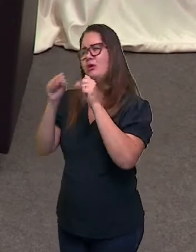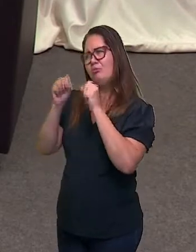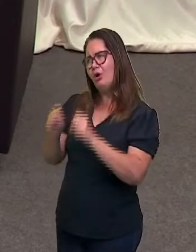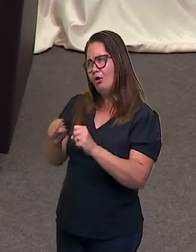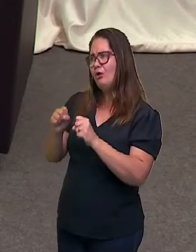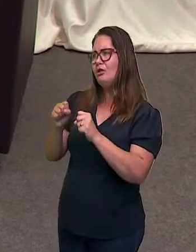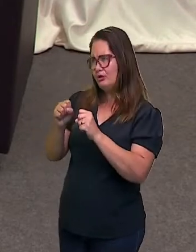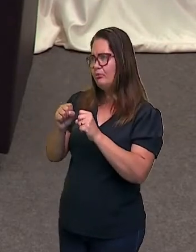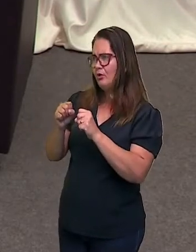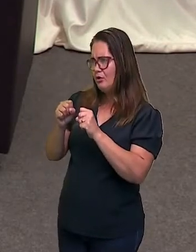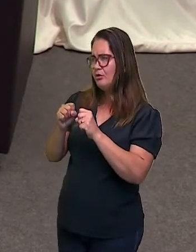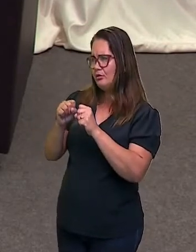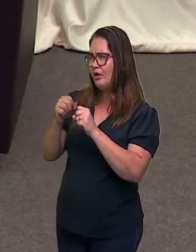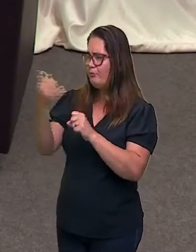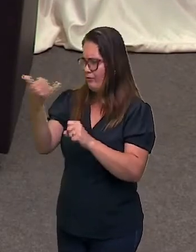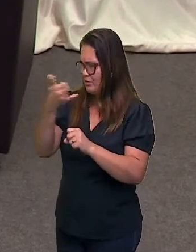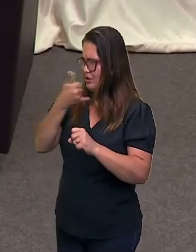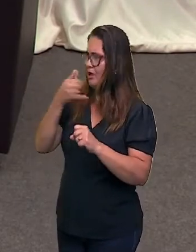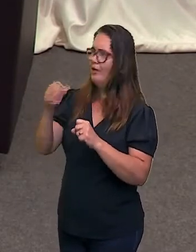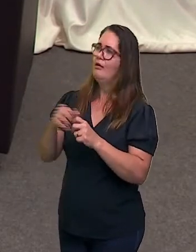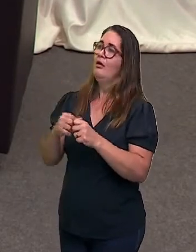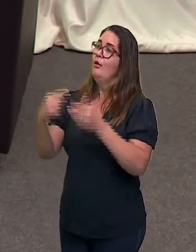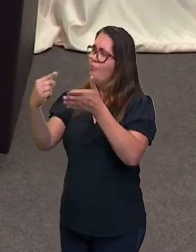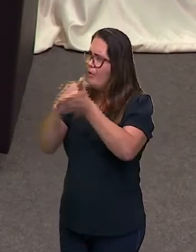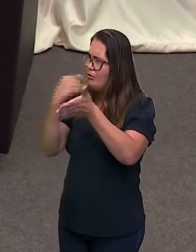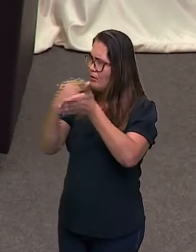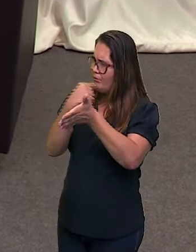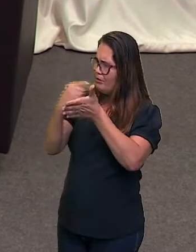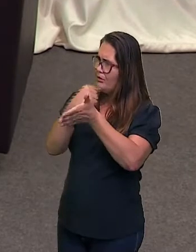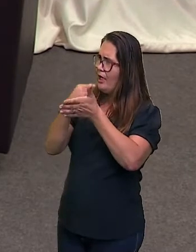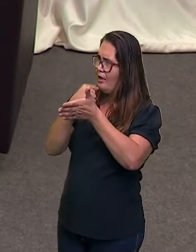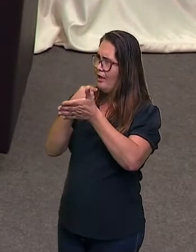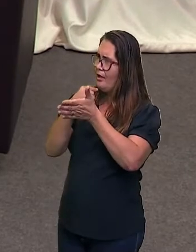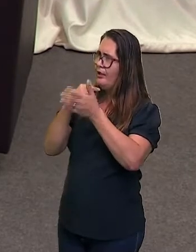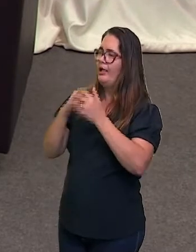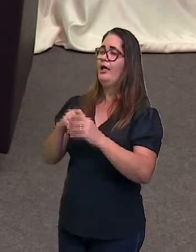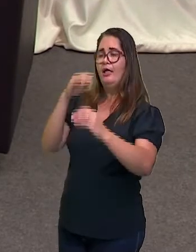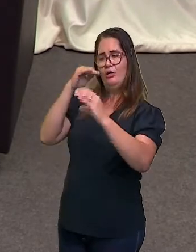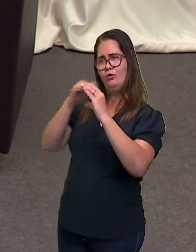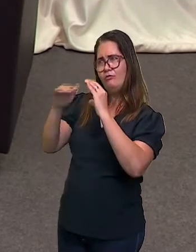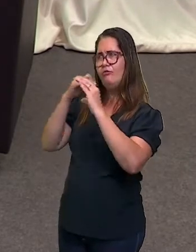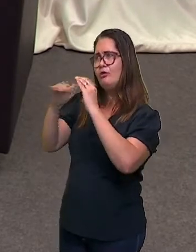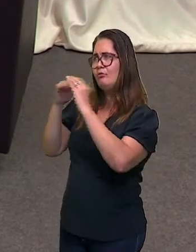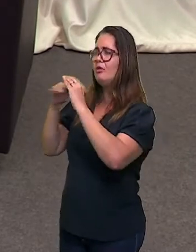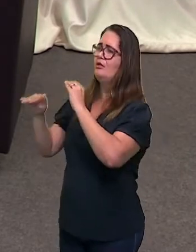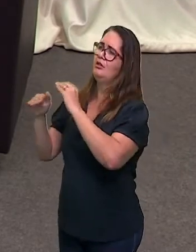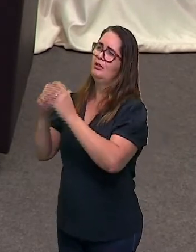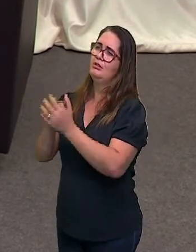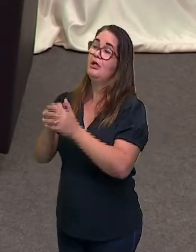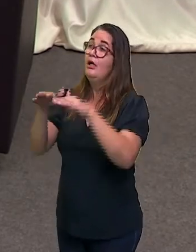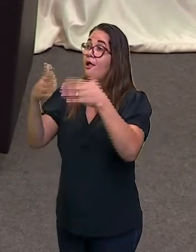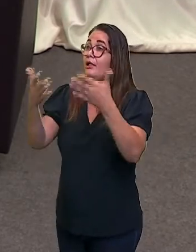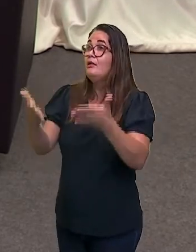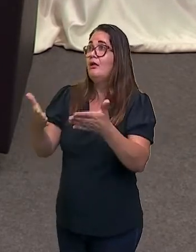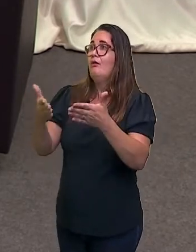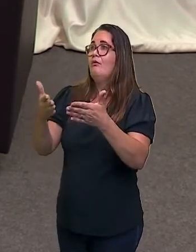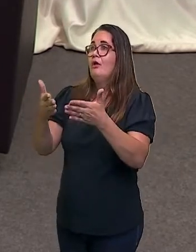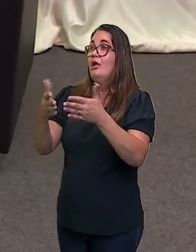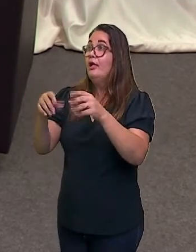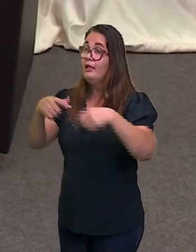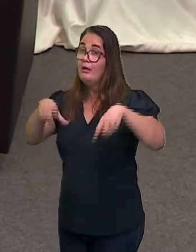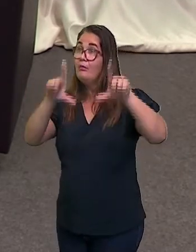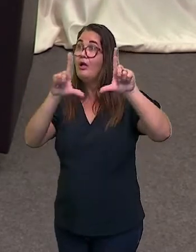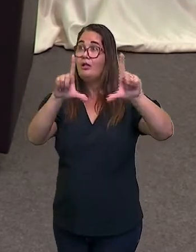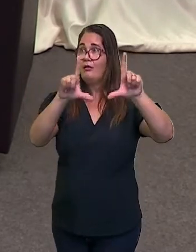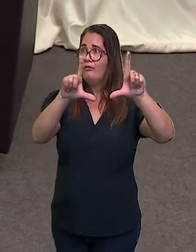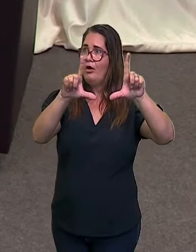E semanalmente eu posto as aulas enviadas pela equipe de língua portuguesa na